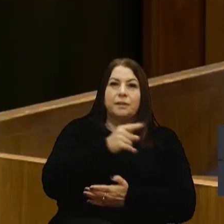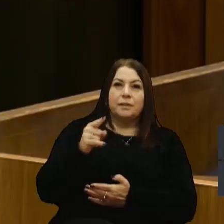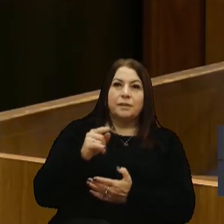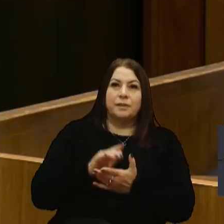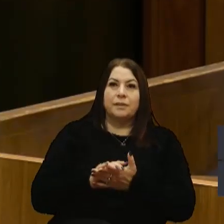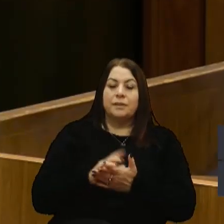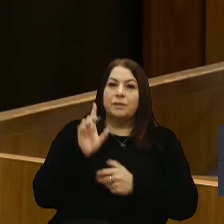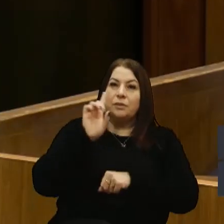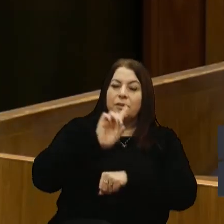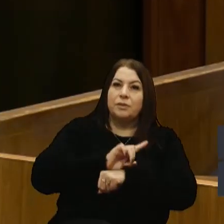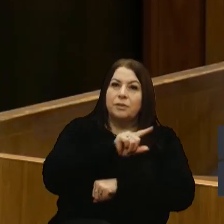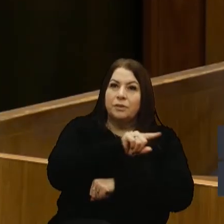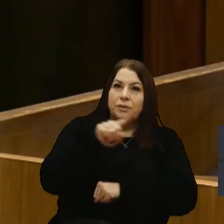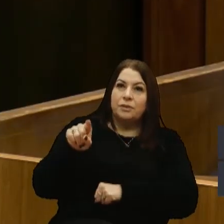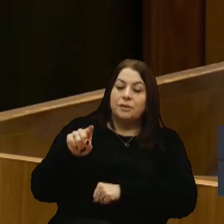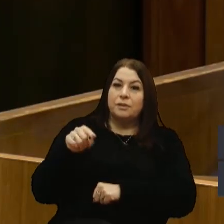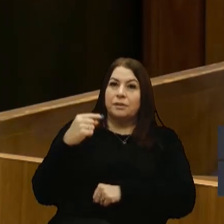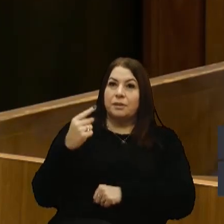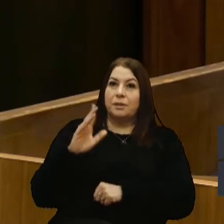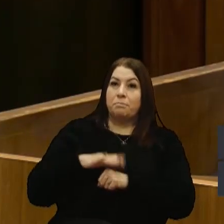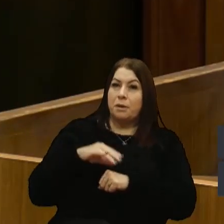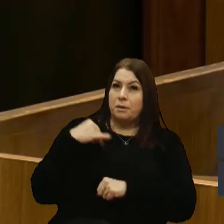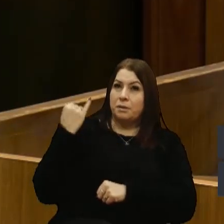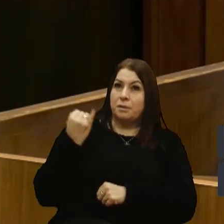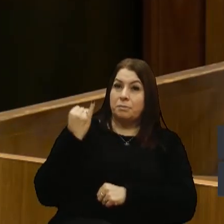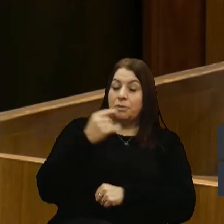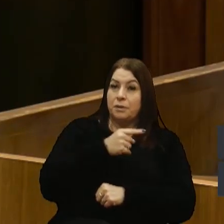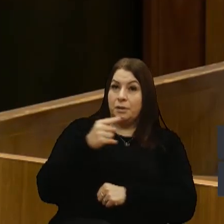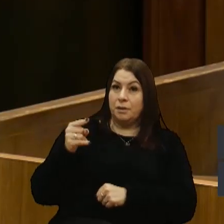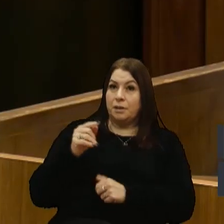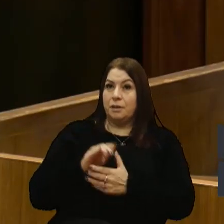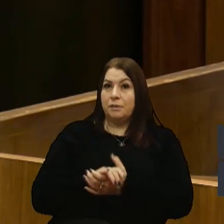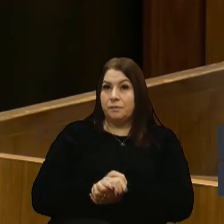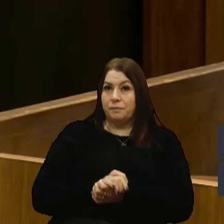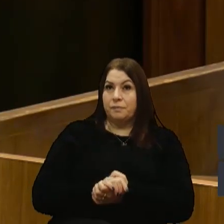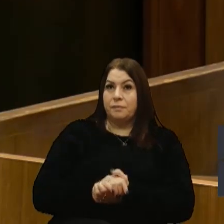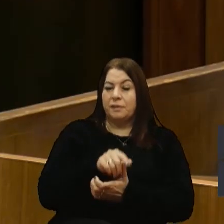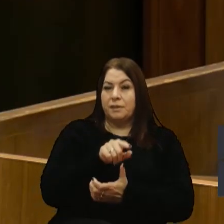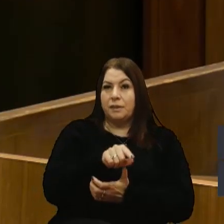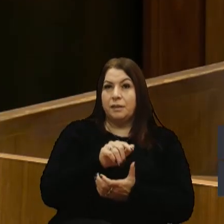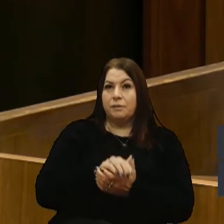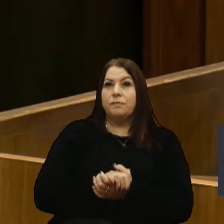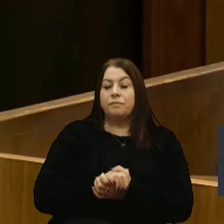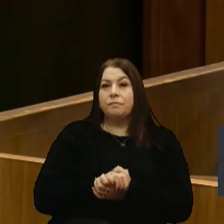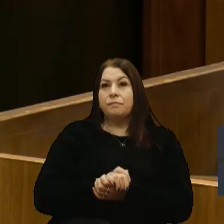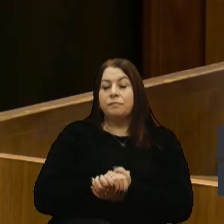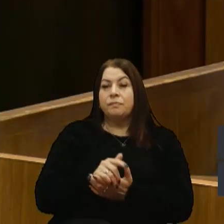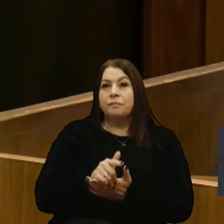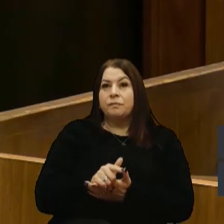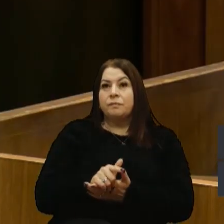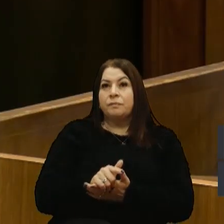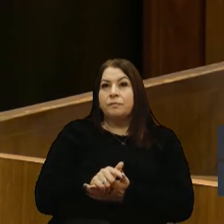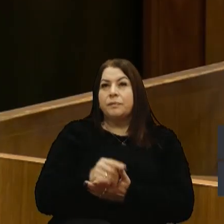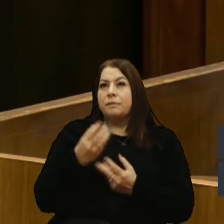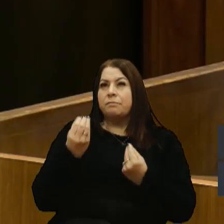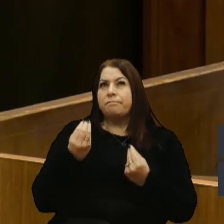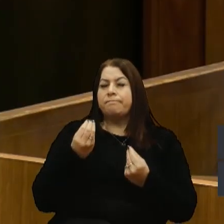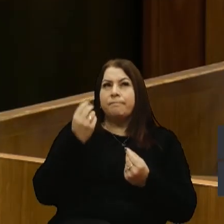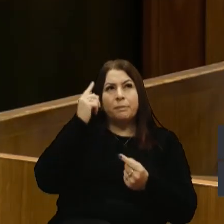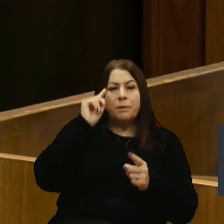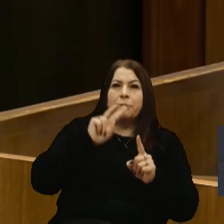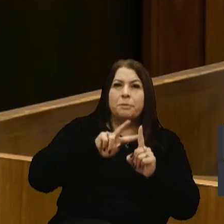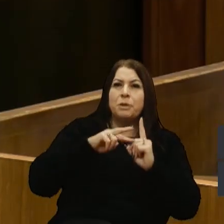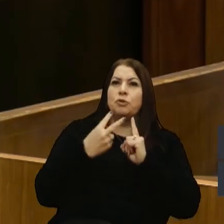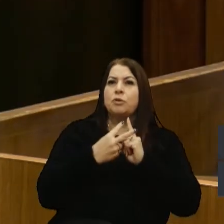mim o dia mais significativo foi ontem, porque nós enxergamos uma perspectiva